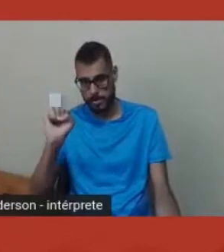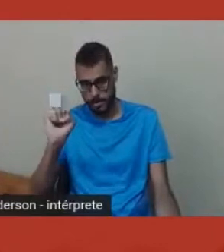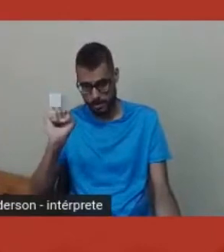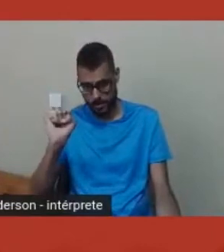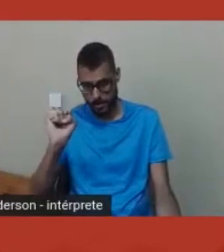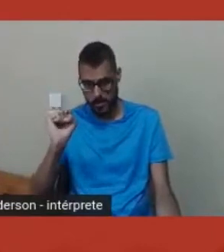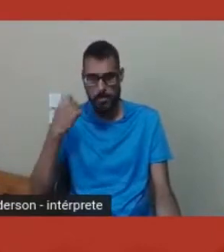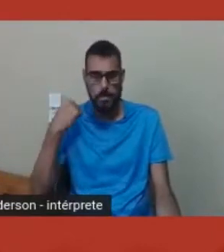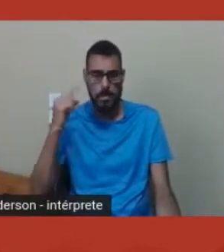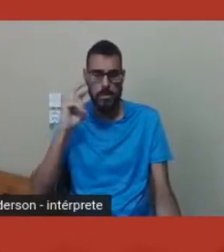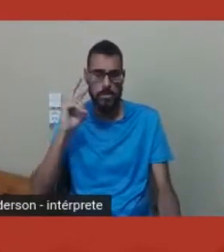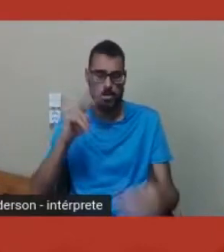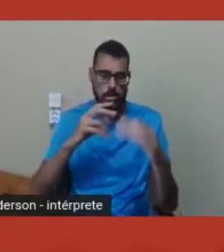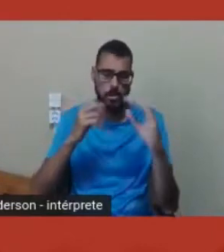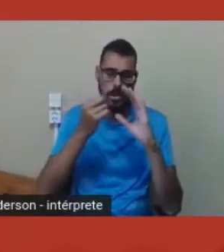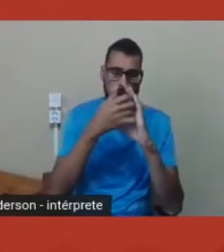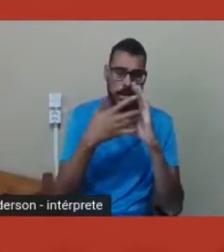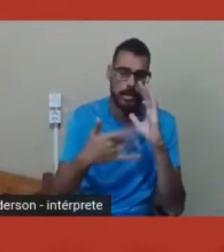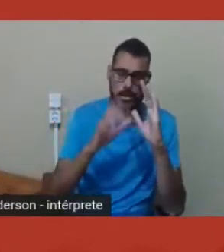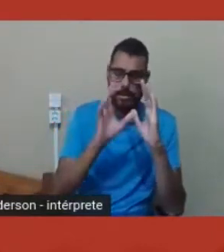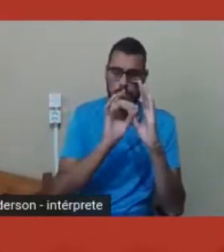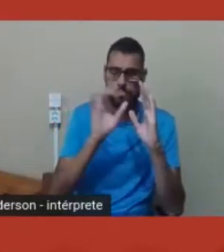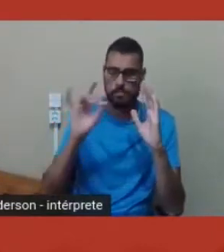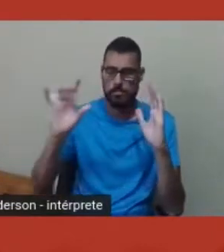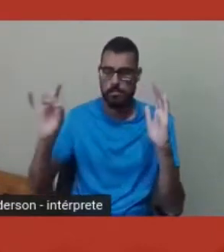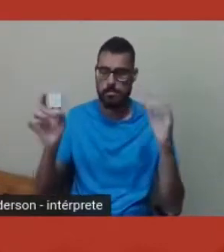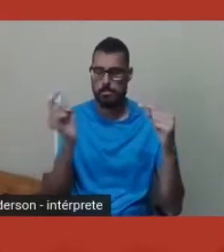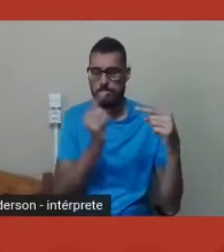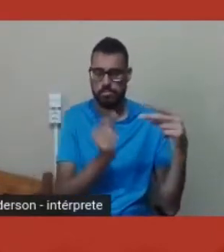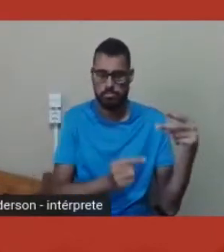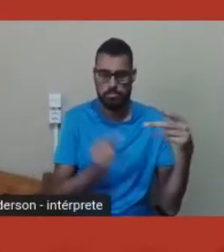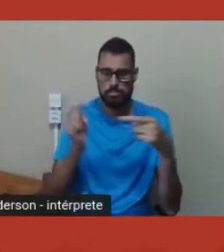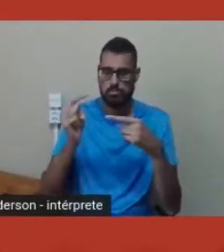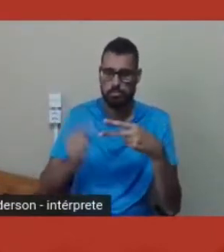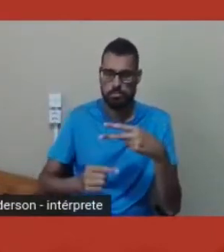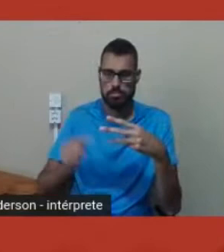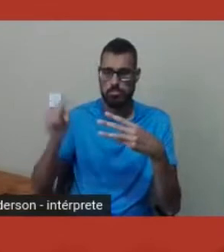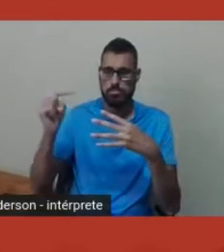cada um, e aí vamos lá tentar levantar